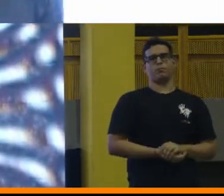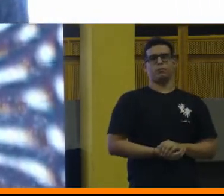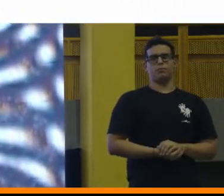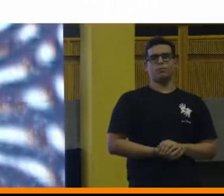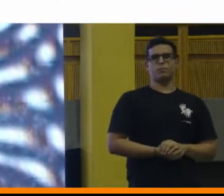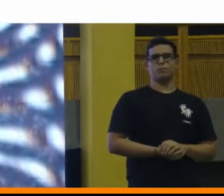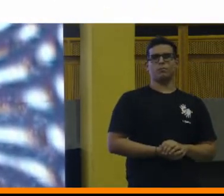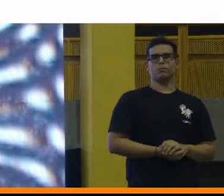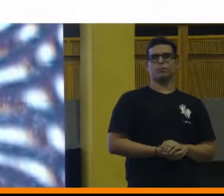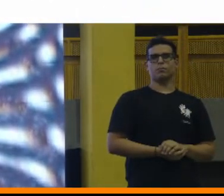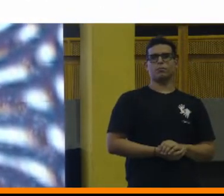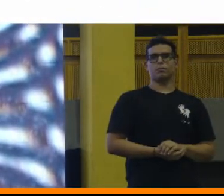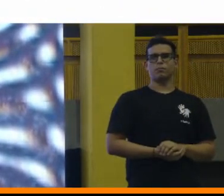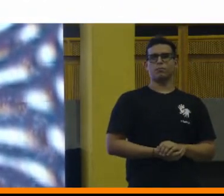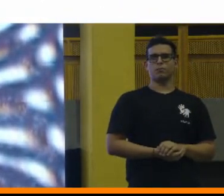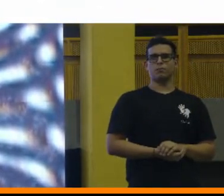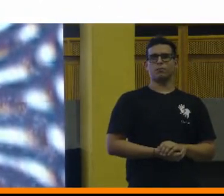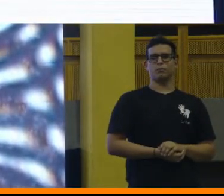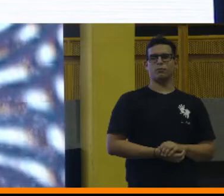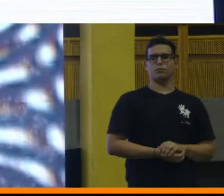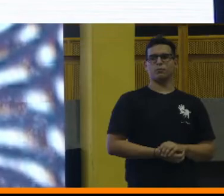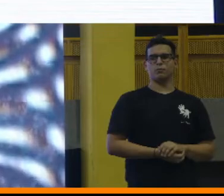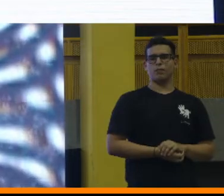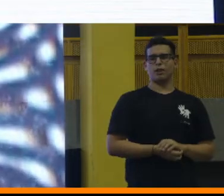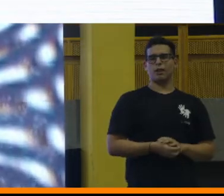E o Enem quer que você saiba